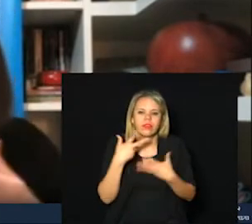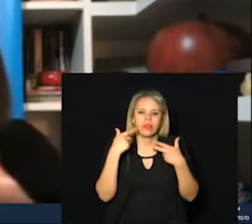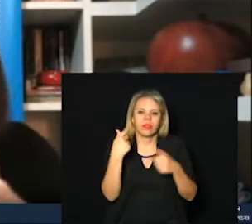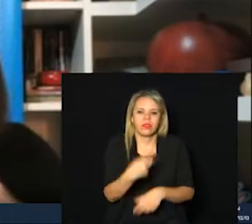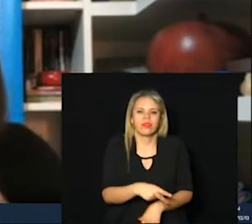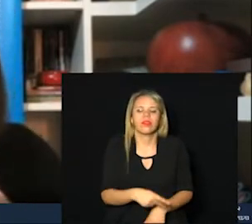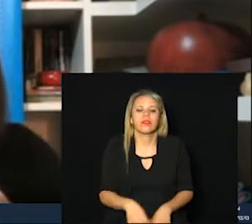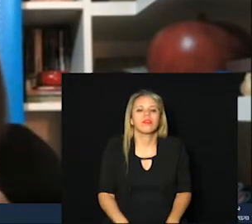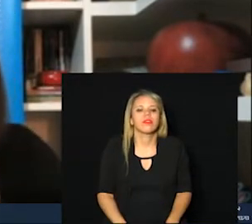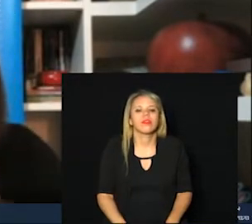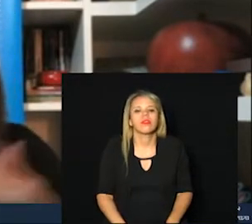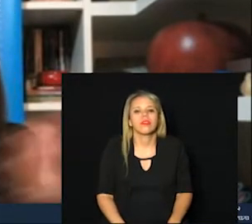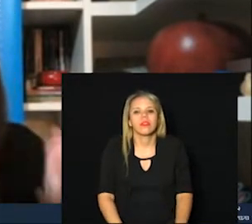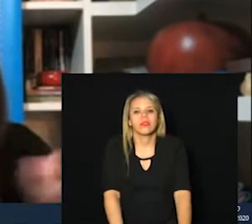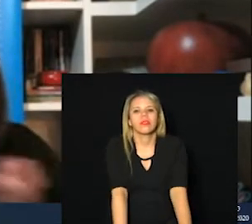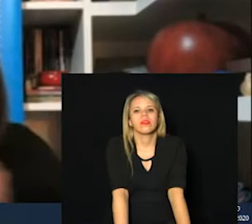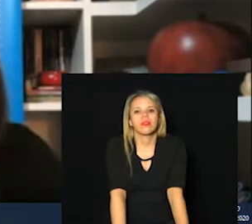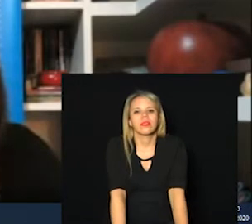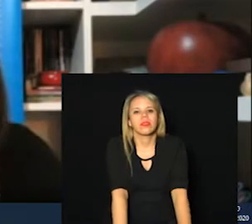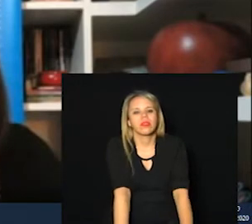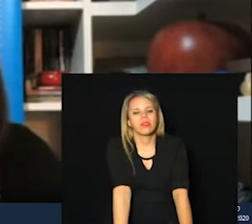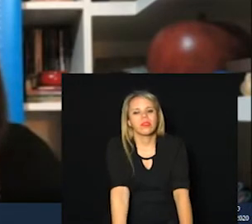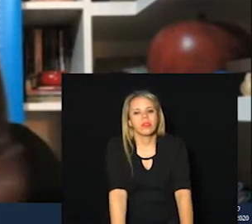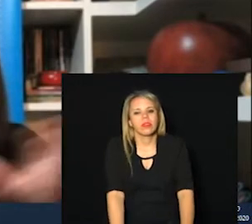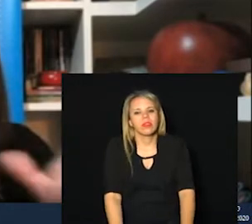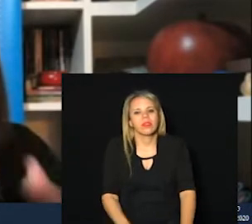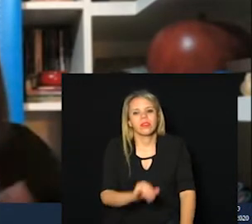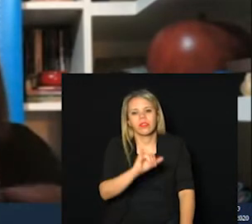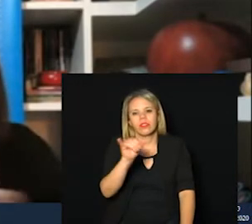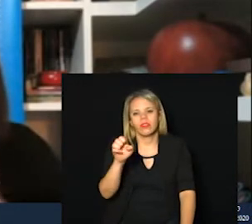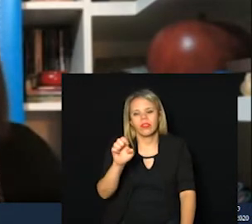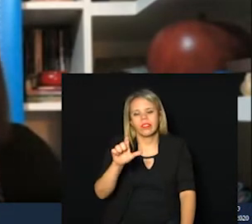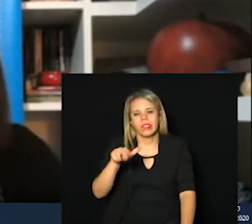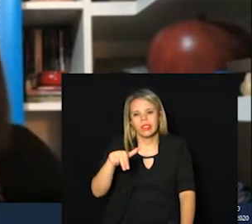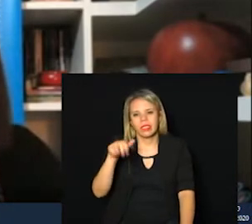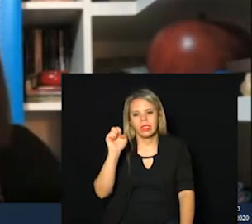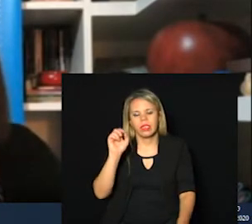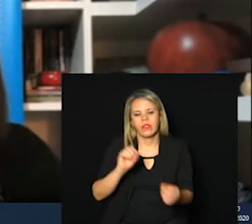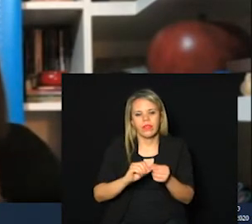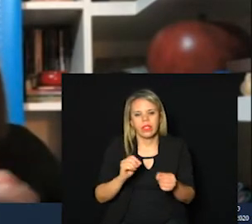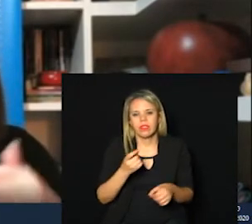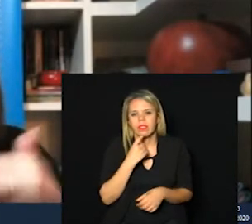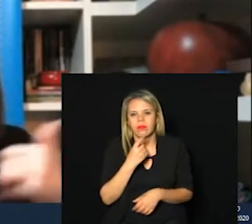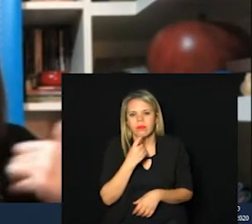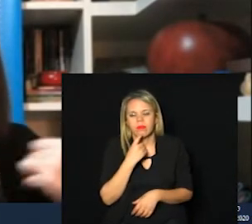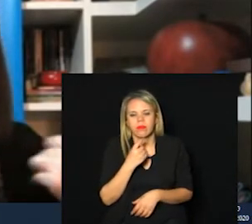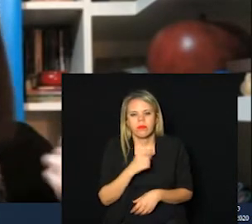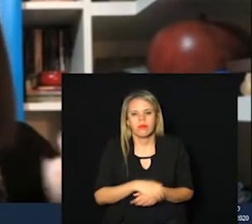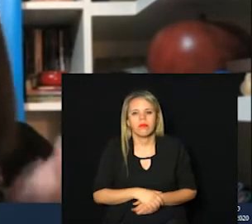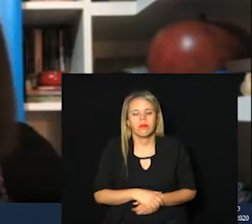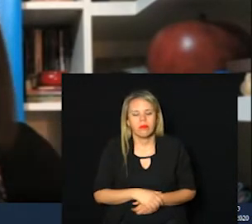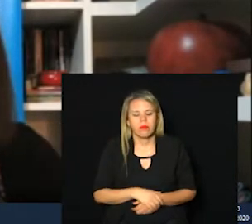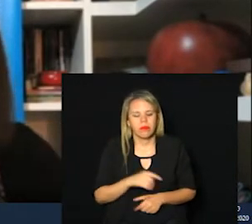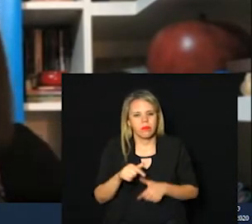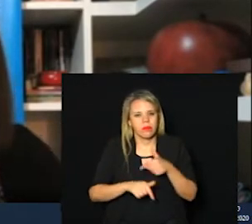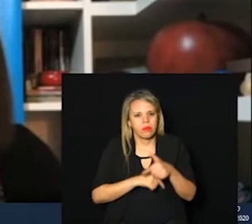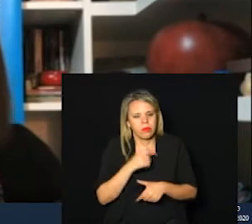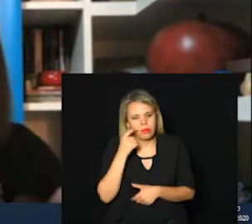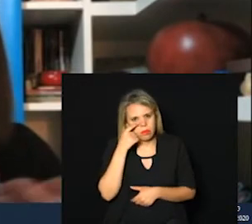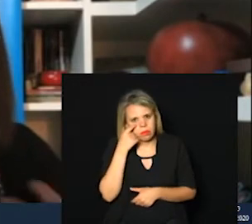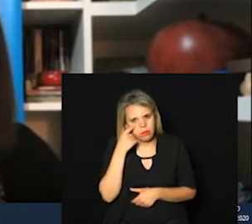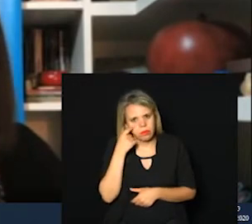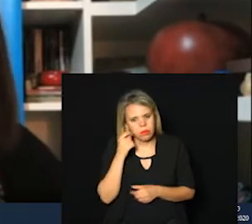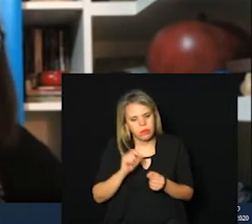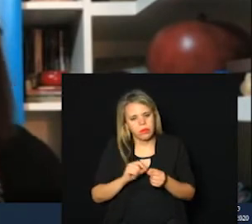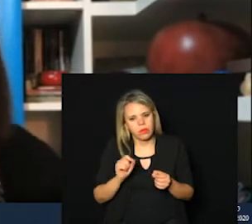que a nossa querida autora Eliane Josselane faz em Campinas, de todo o trabalho, aliás, que é feito